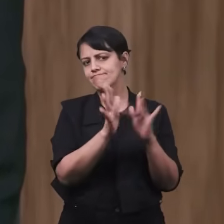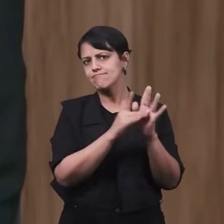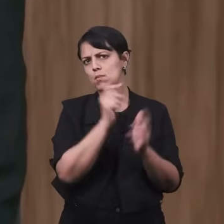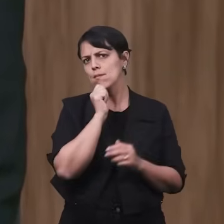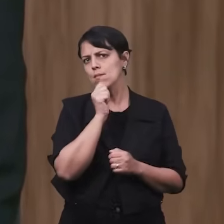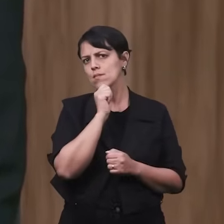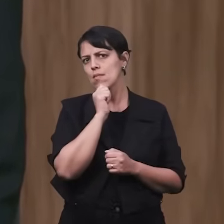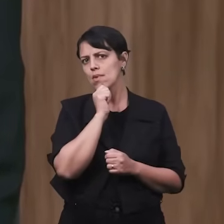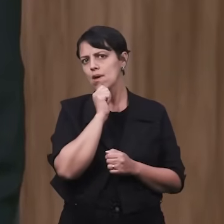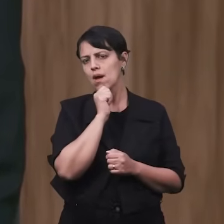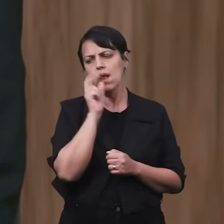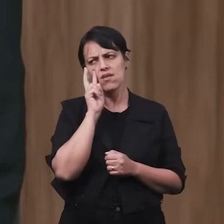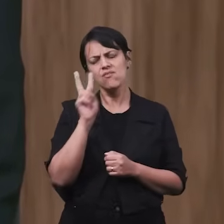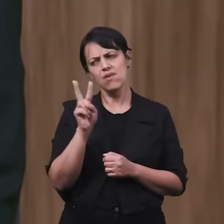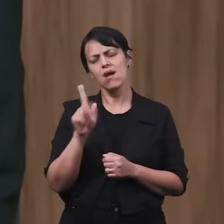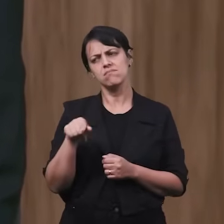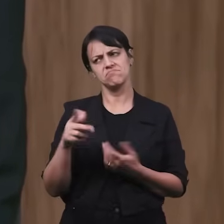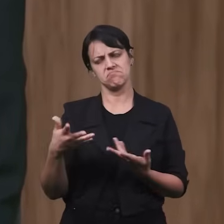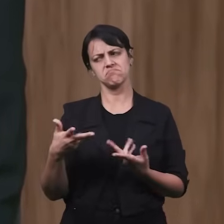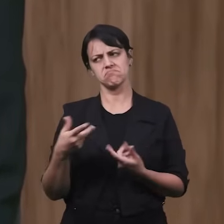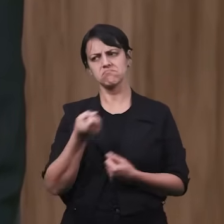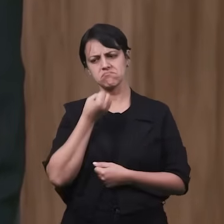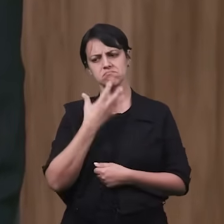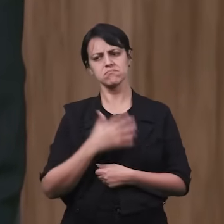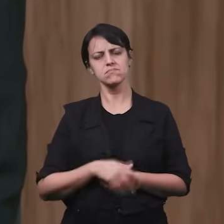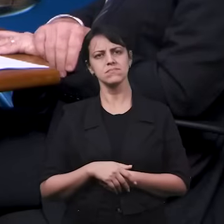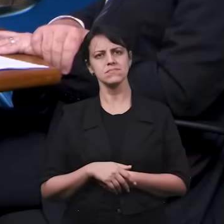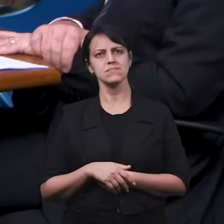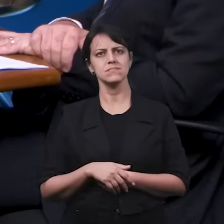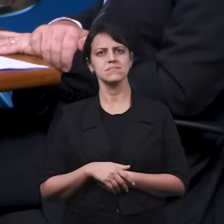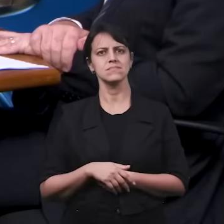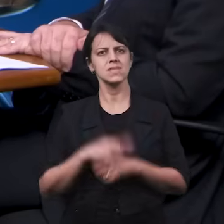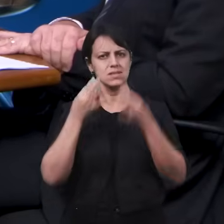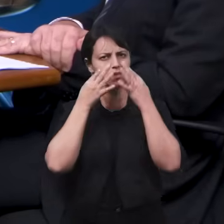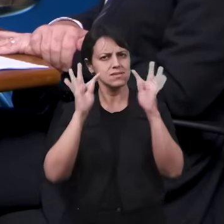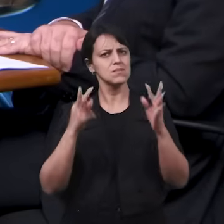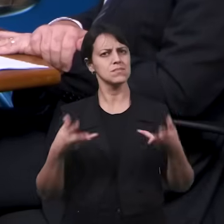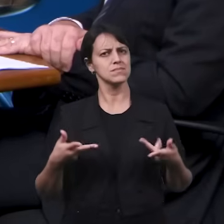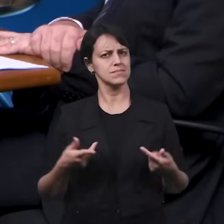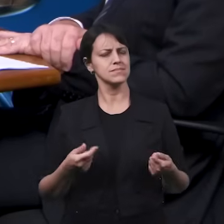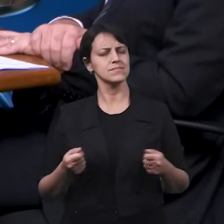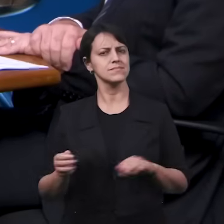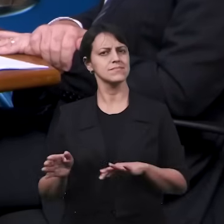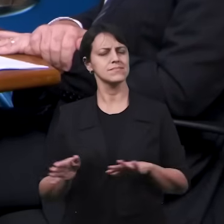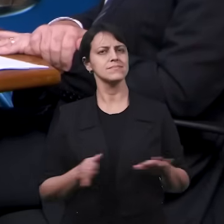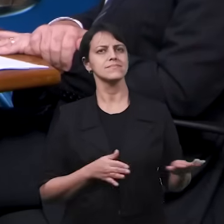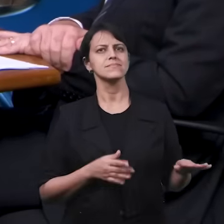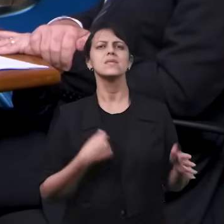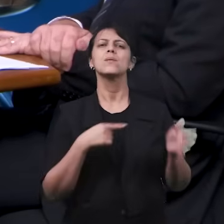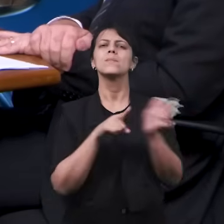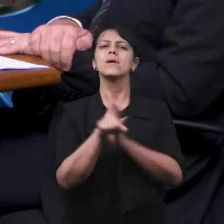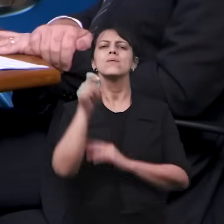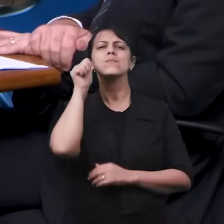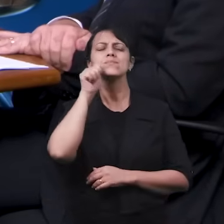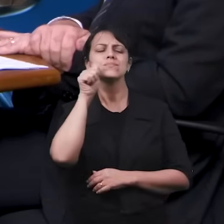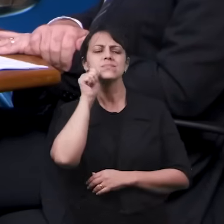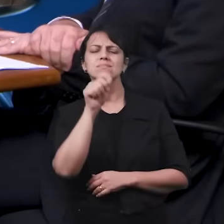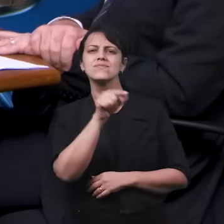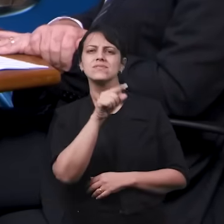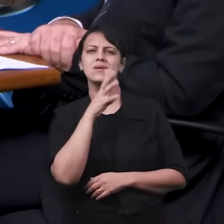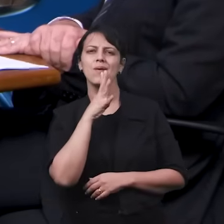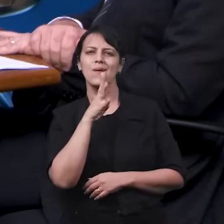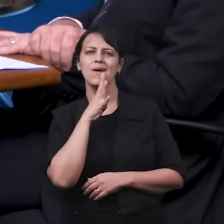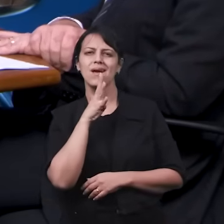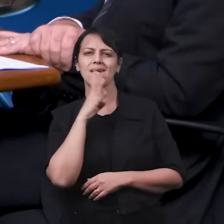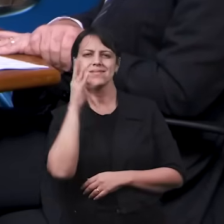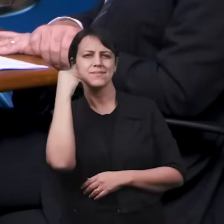é visto. É um testemunho maravilhoso. Eu perguntaria até à irmã Martinelli se a irmã, por acaso,